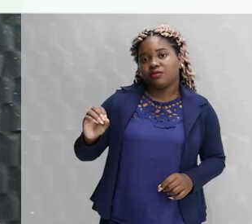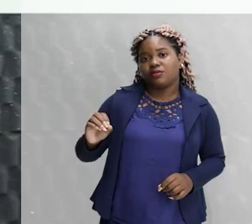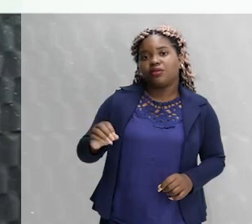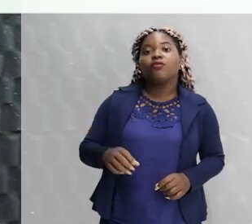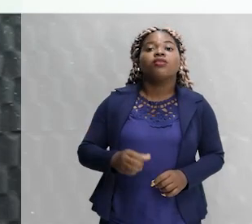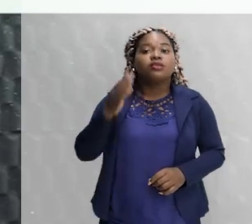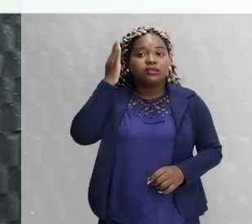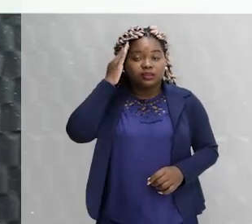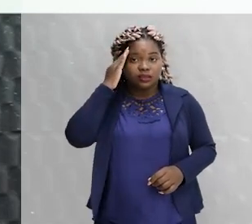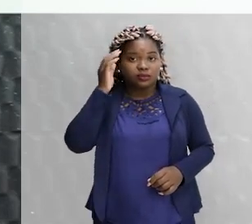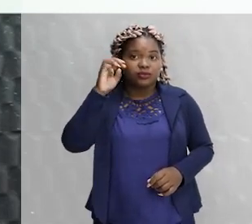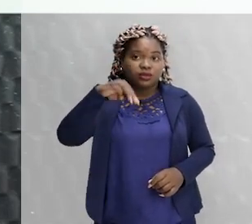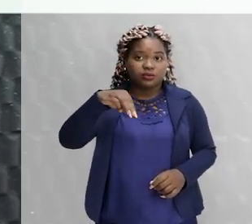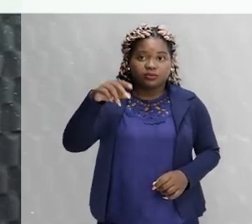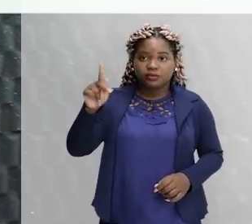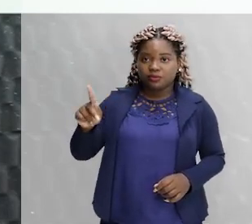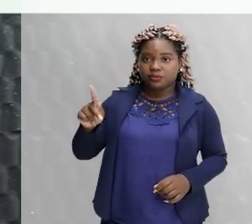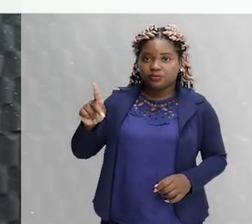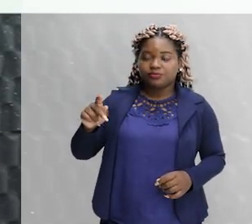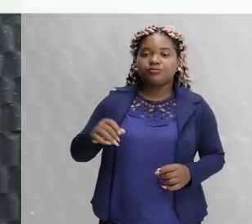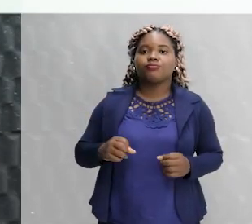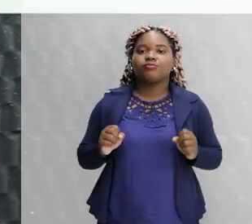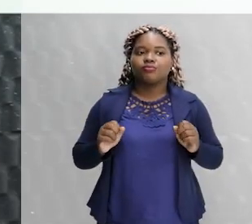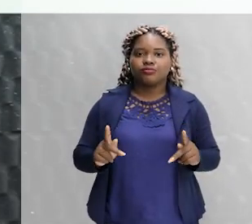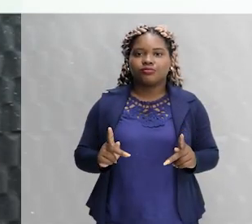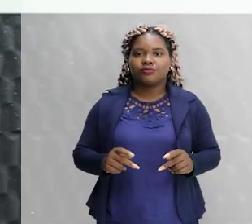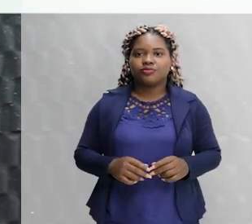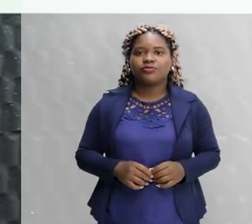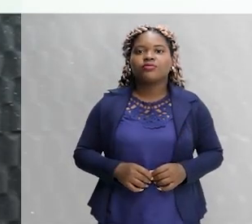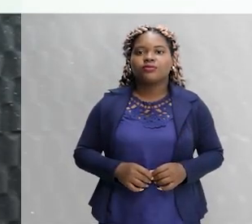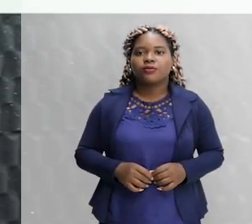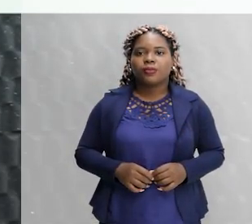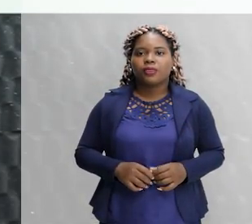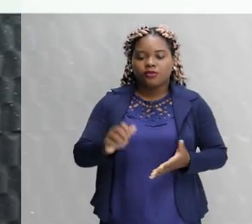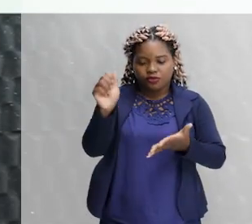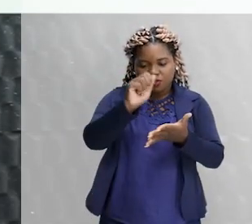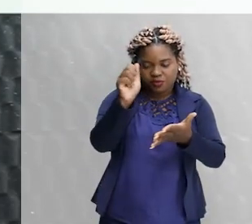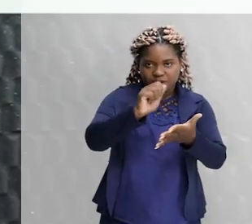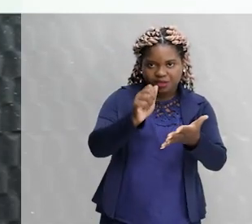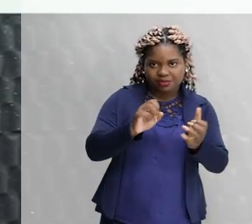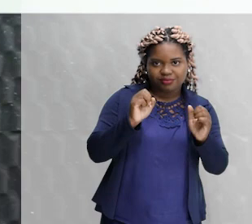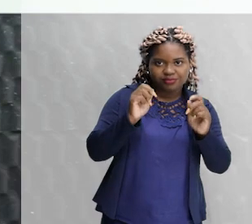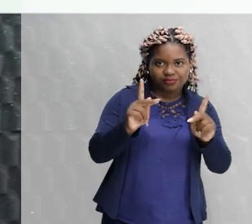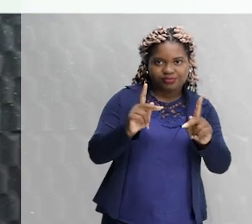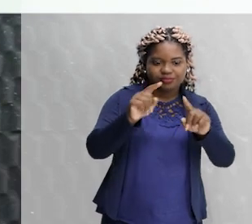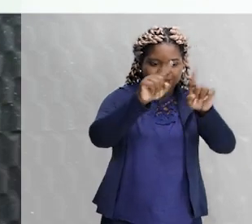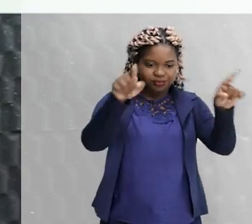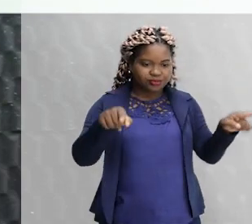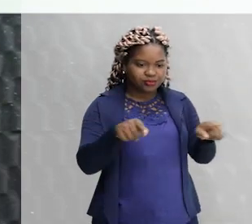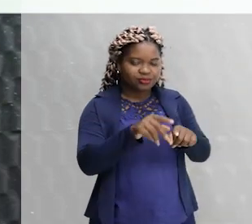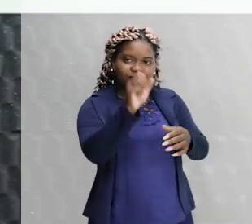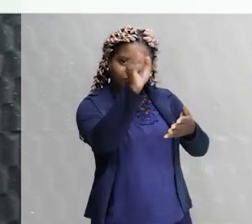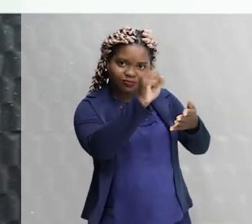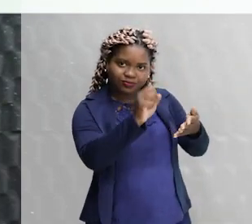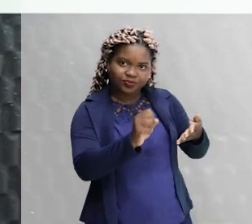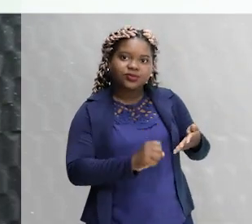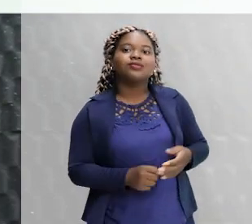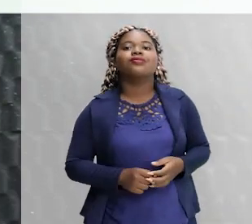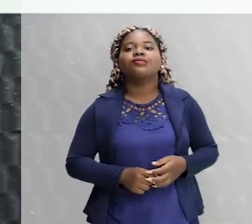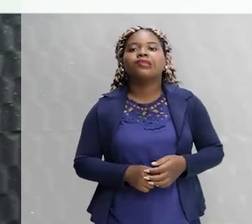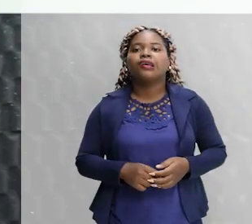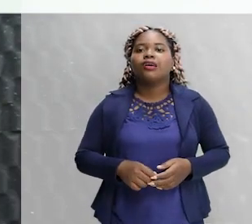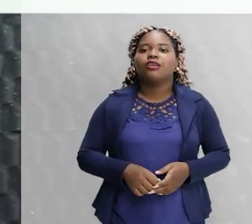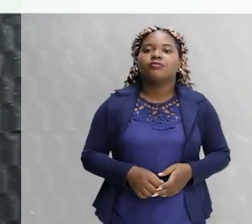ponderada. Tá? Então, vamos responder essa questão. Vou apagar essa parte aqui. Tá? Para a gente